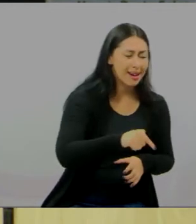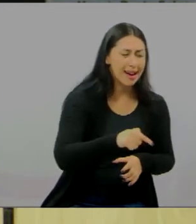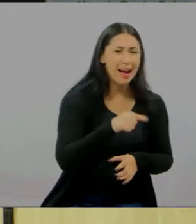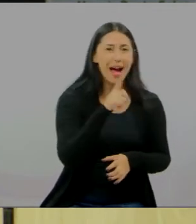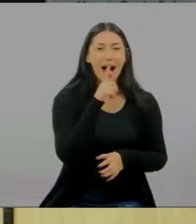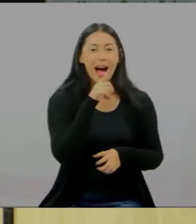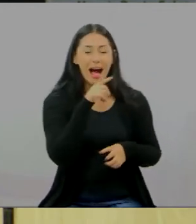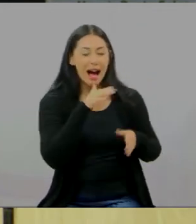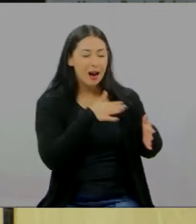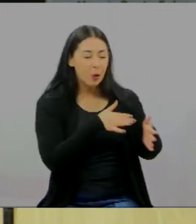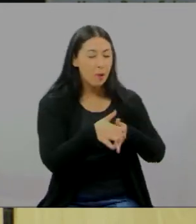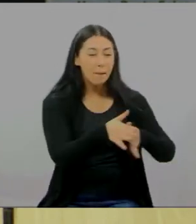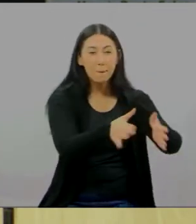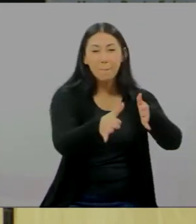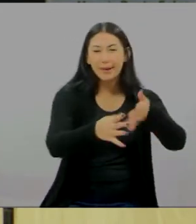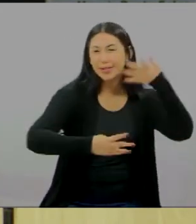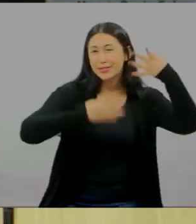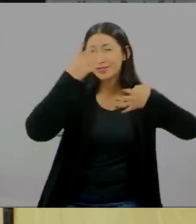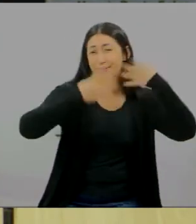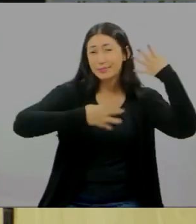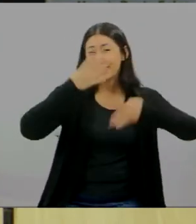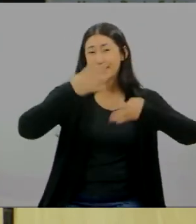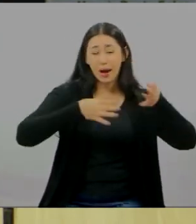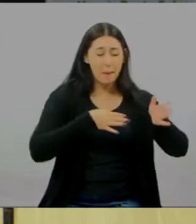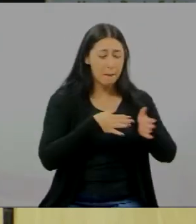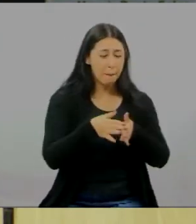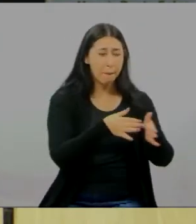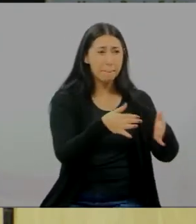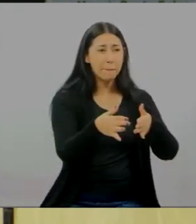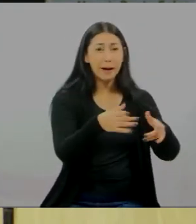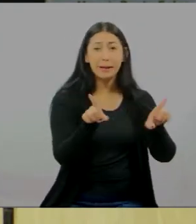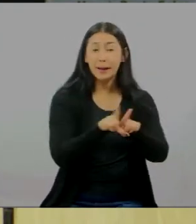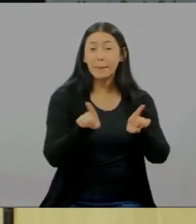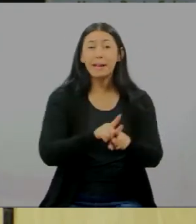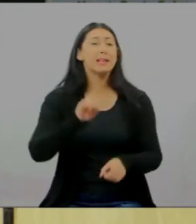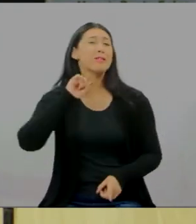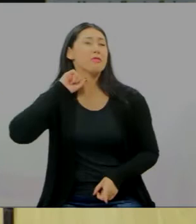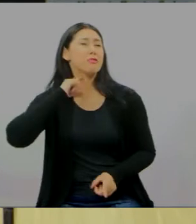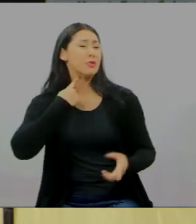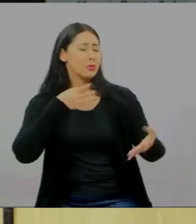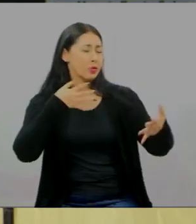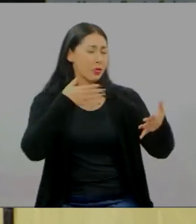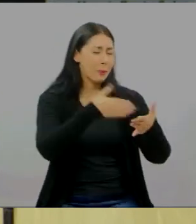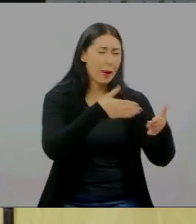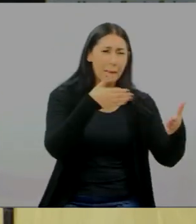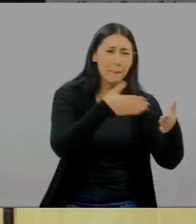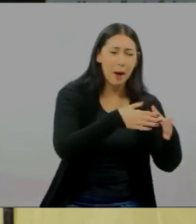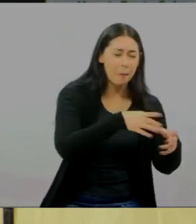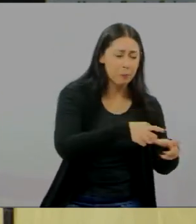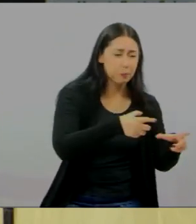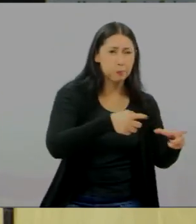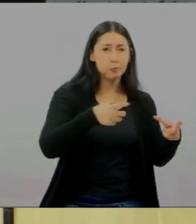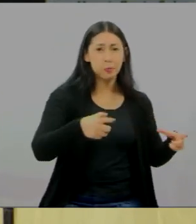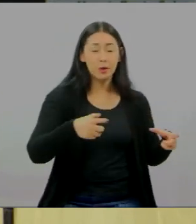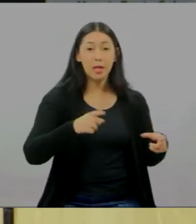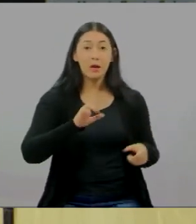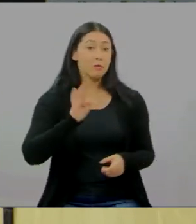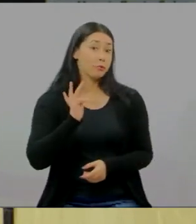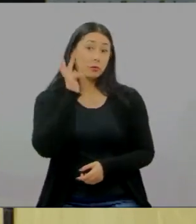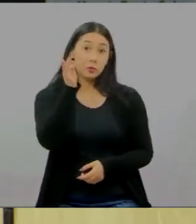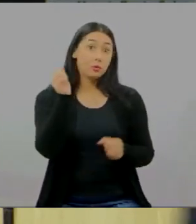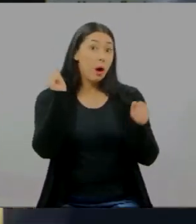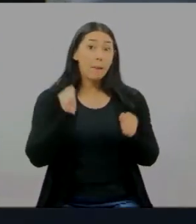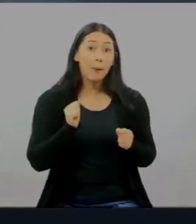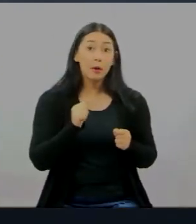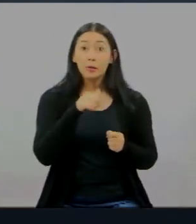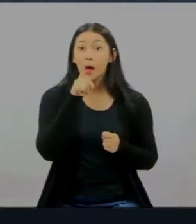fluxo normal e o escoamento das águas e barrando todo o tipo de lixo, o que pode causar enchentes. Requeiro o excelentíssimo senhor presidente